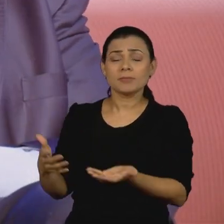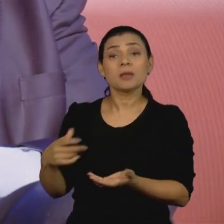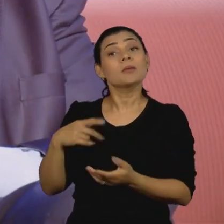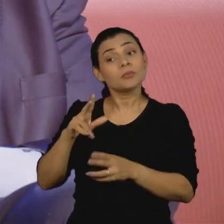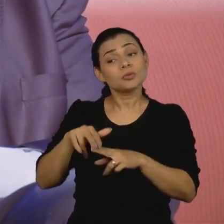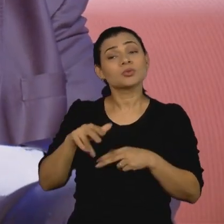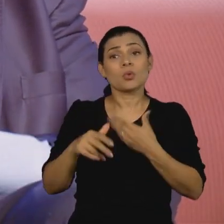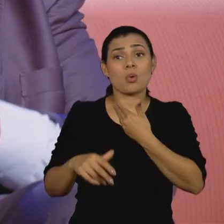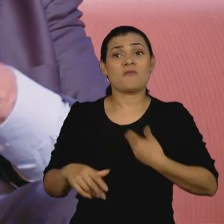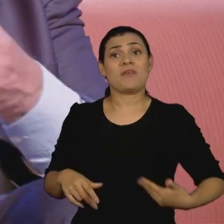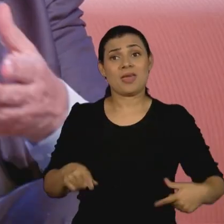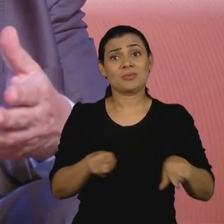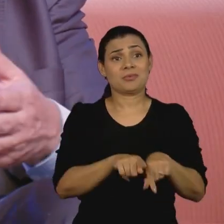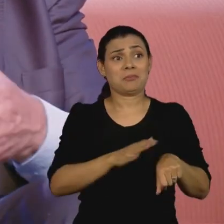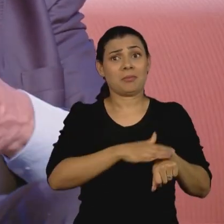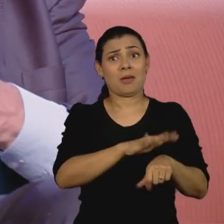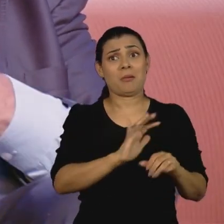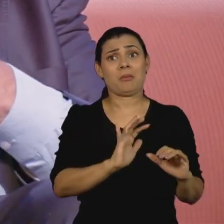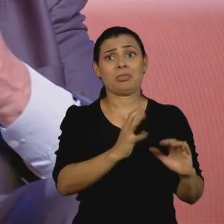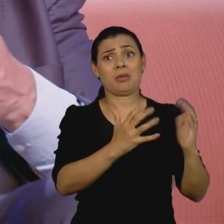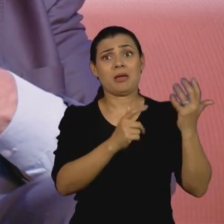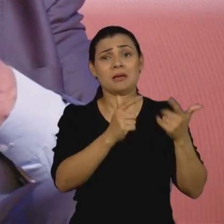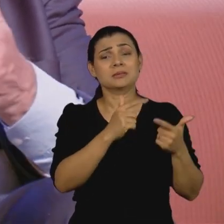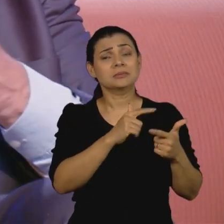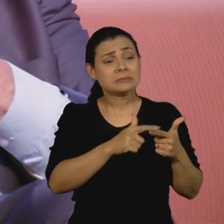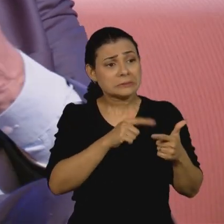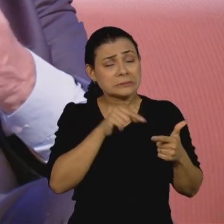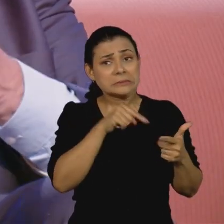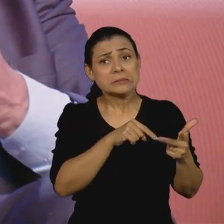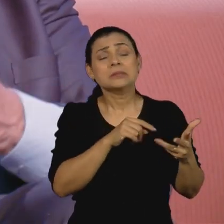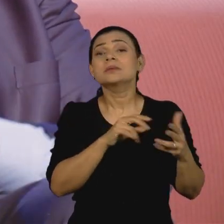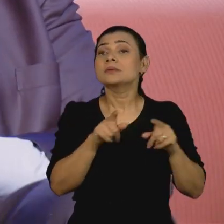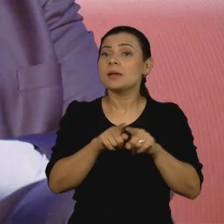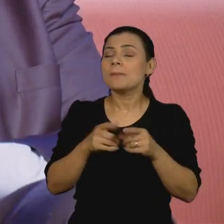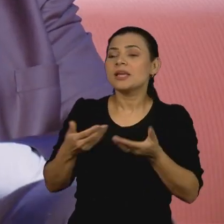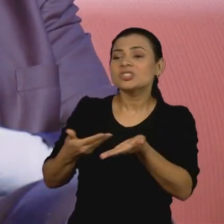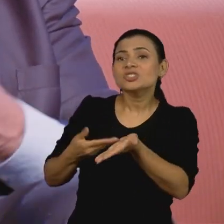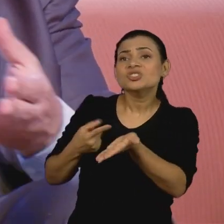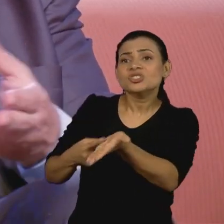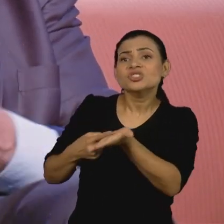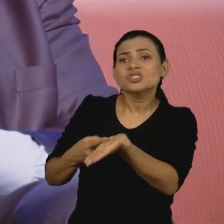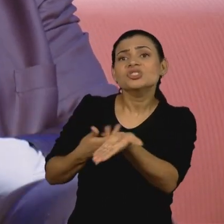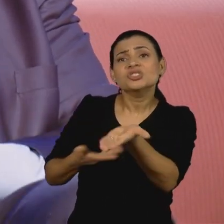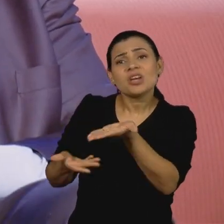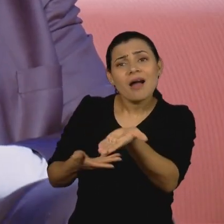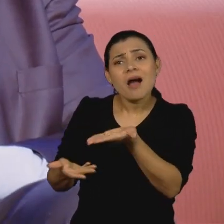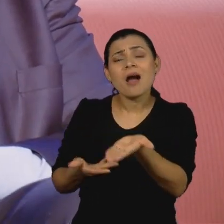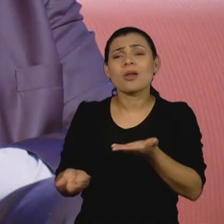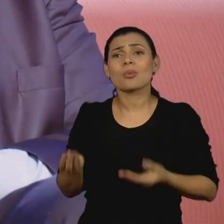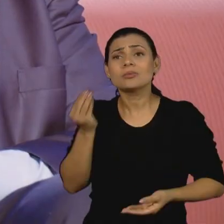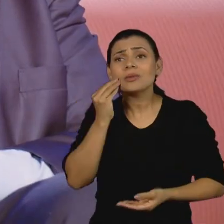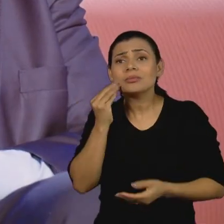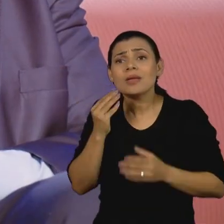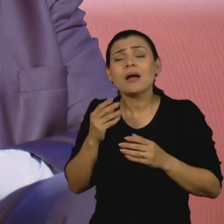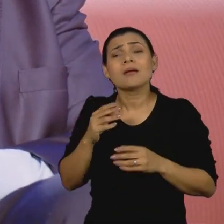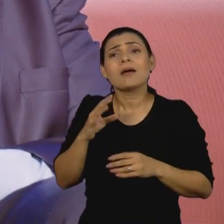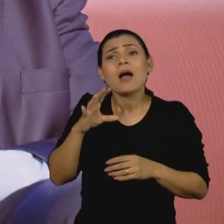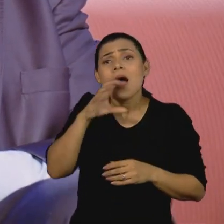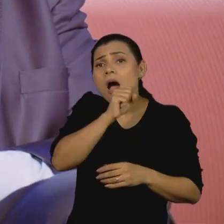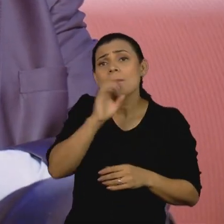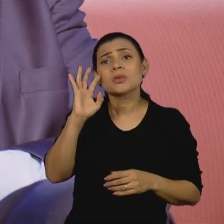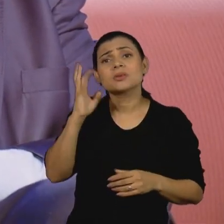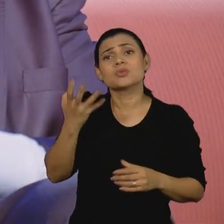poder público cria num diálogo entre os personagens que atuam mais. Eu acredito que a